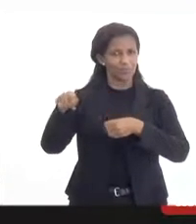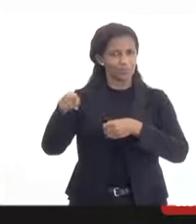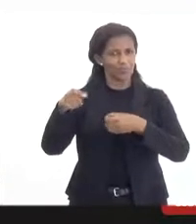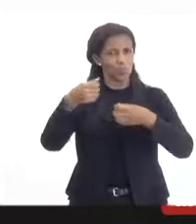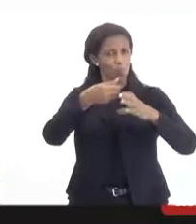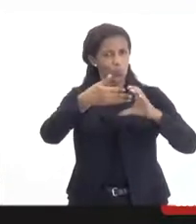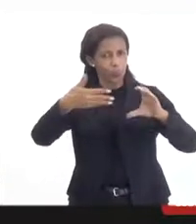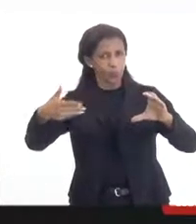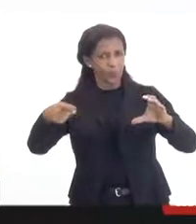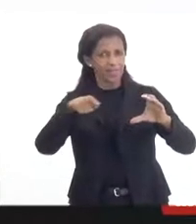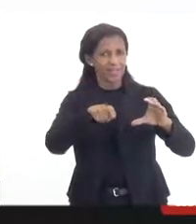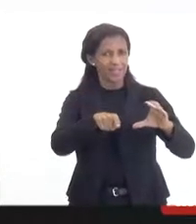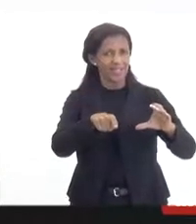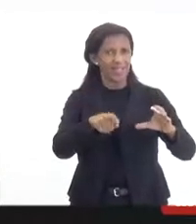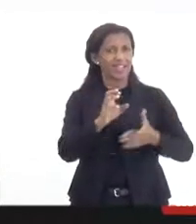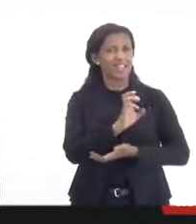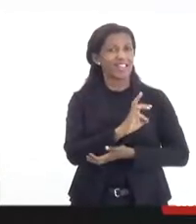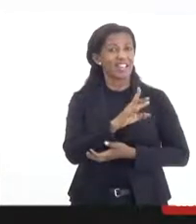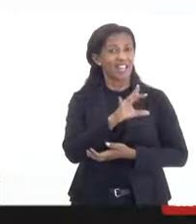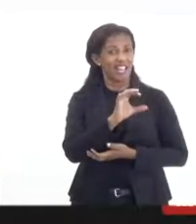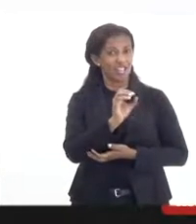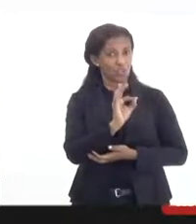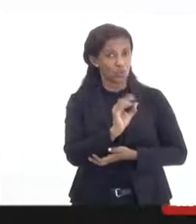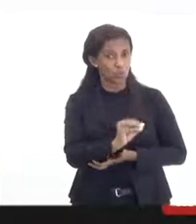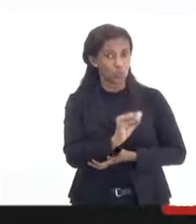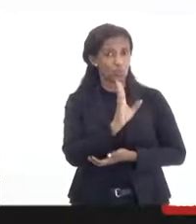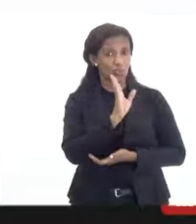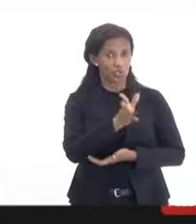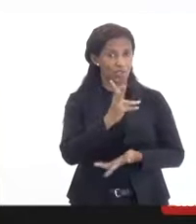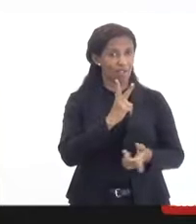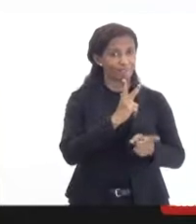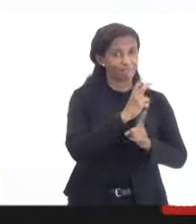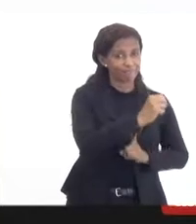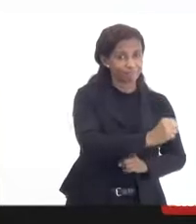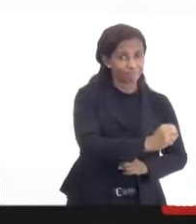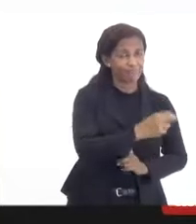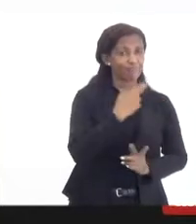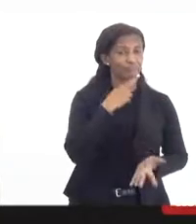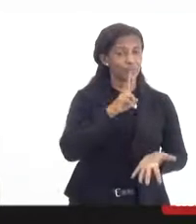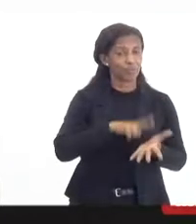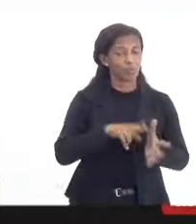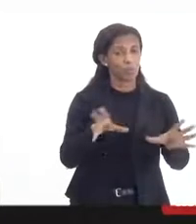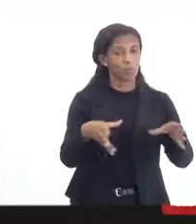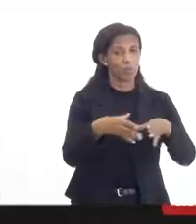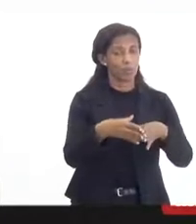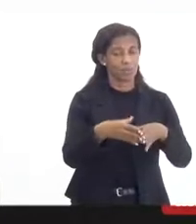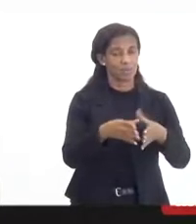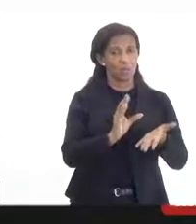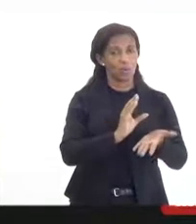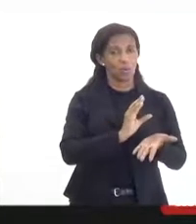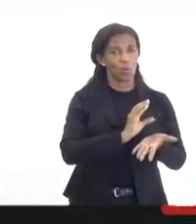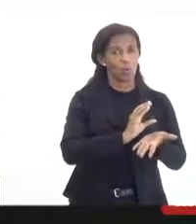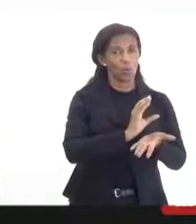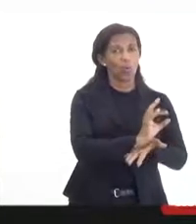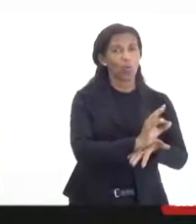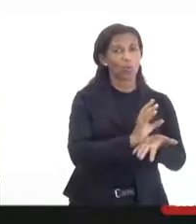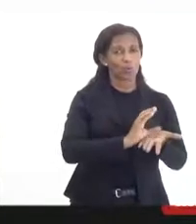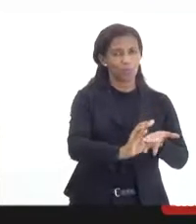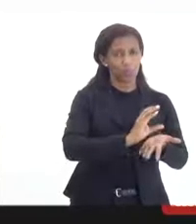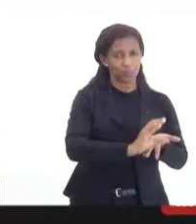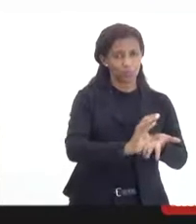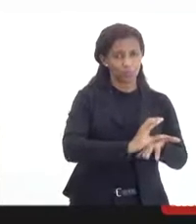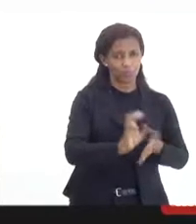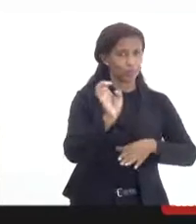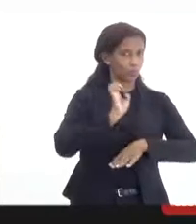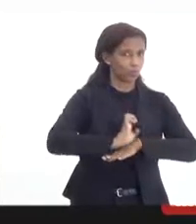situações de créditos que já vêm sendo mais recentemente reconhecidas pelo Conselho de Contribuintes do Estado, mas